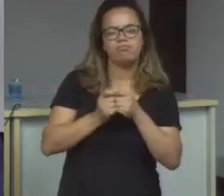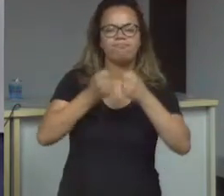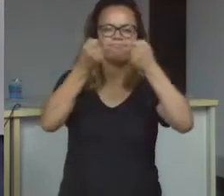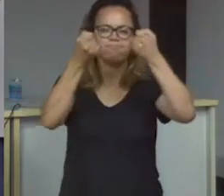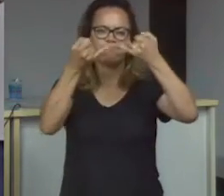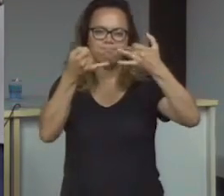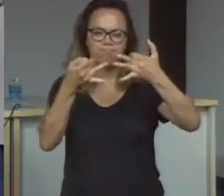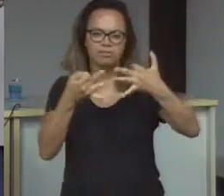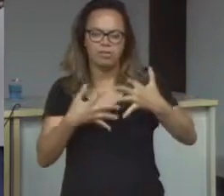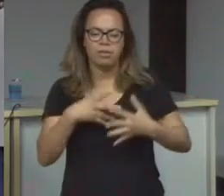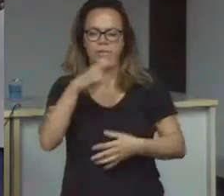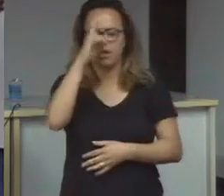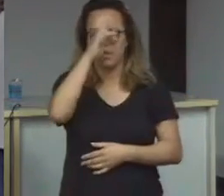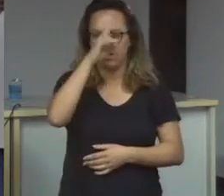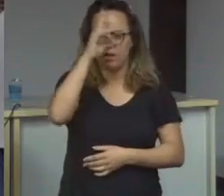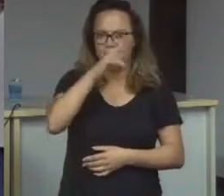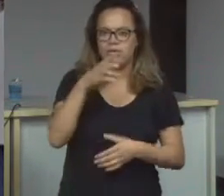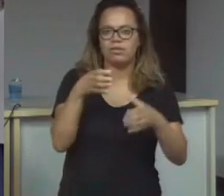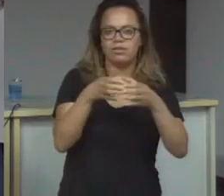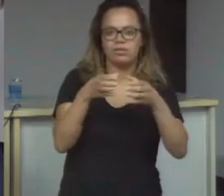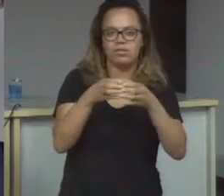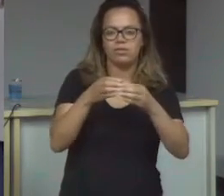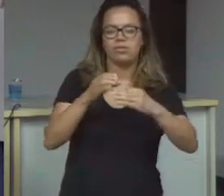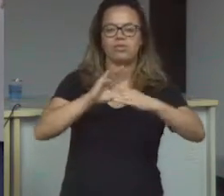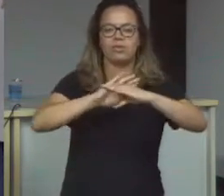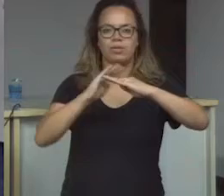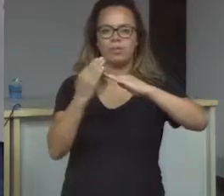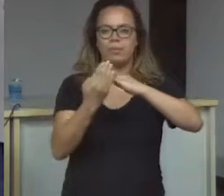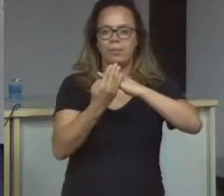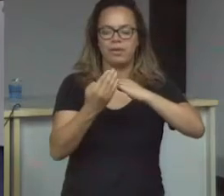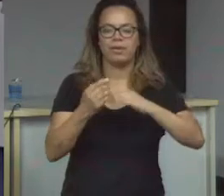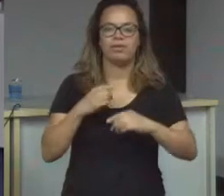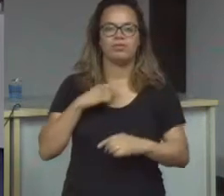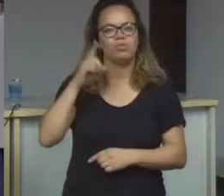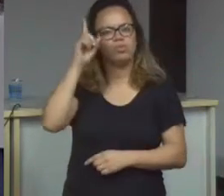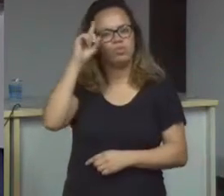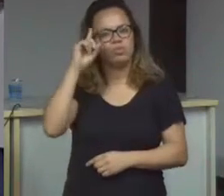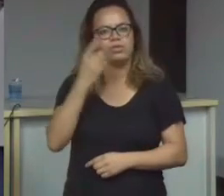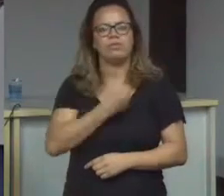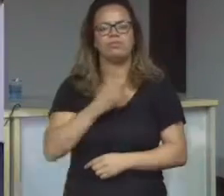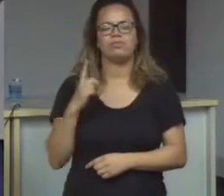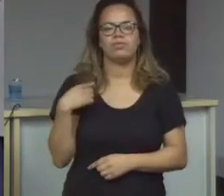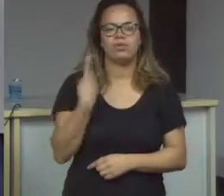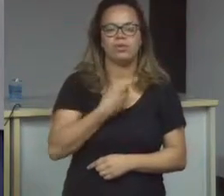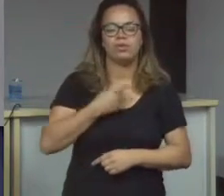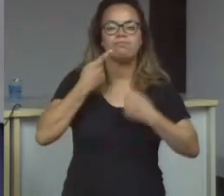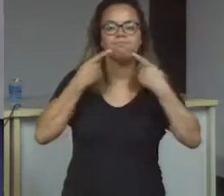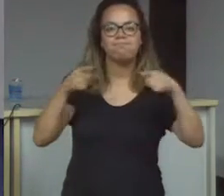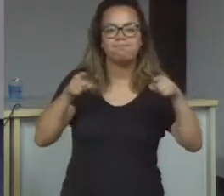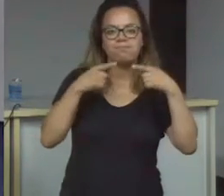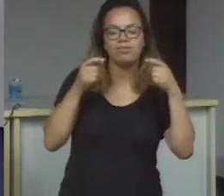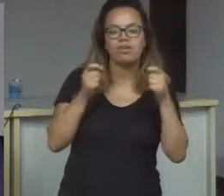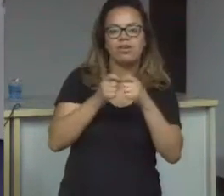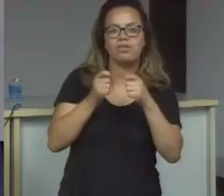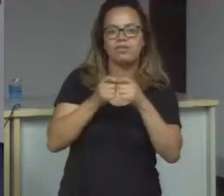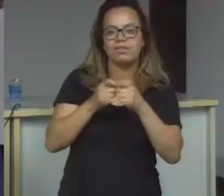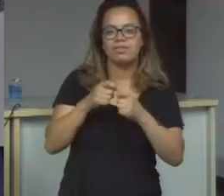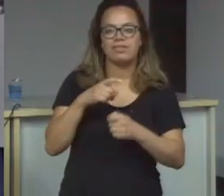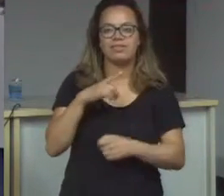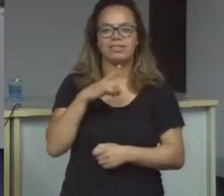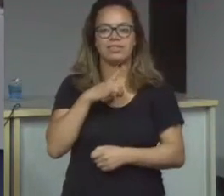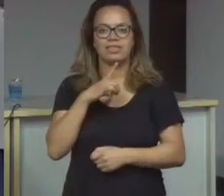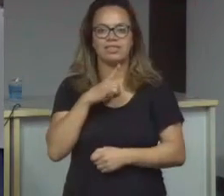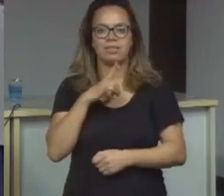história do nosso bairro, do nosso dia a dia. E essa música que eu fiz, ela tem